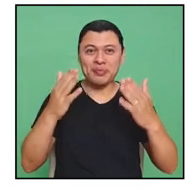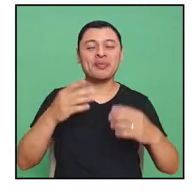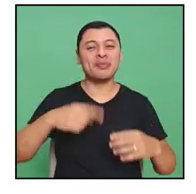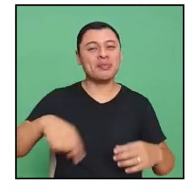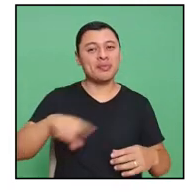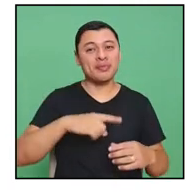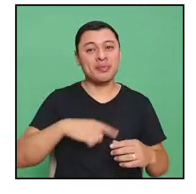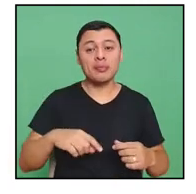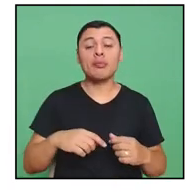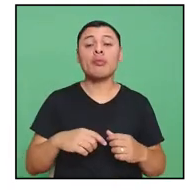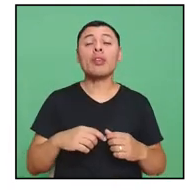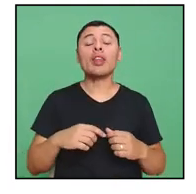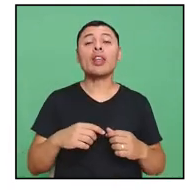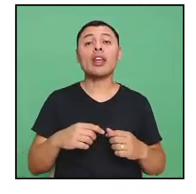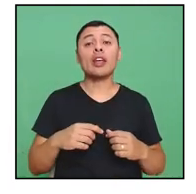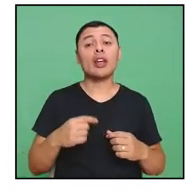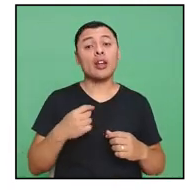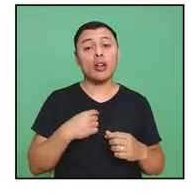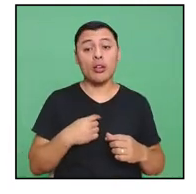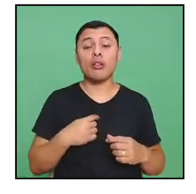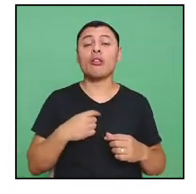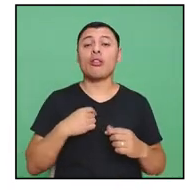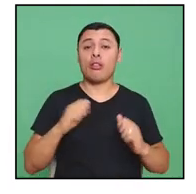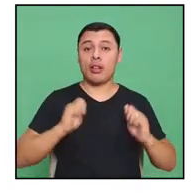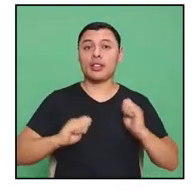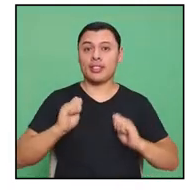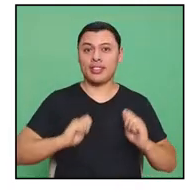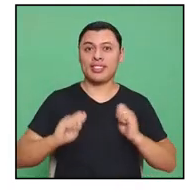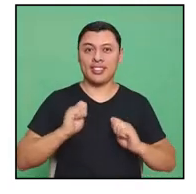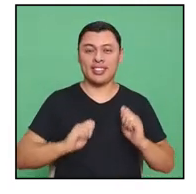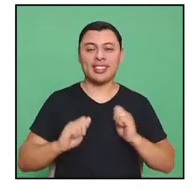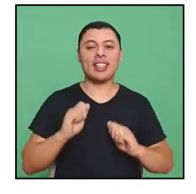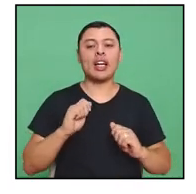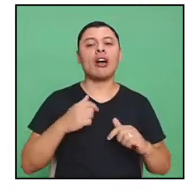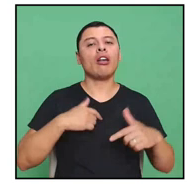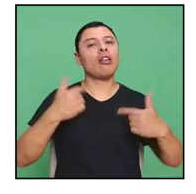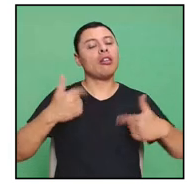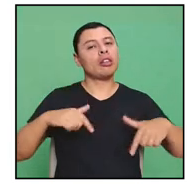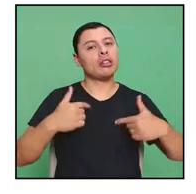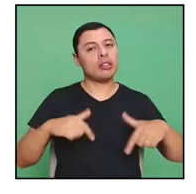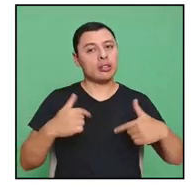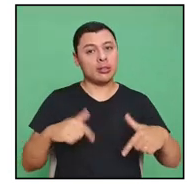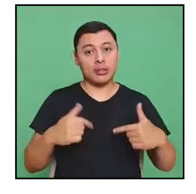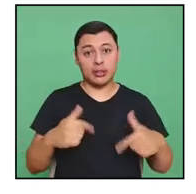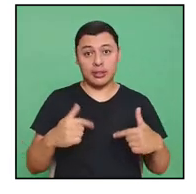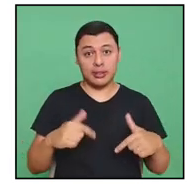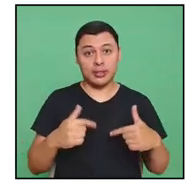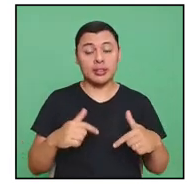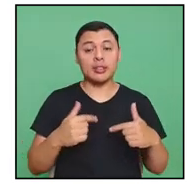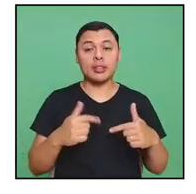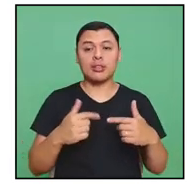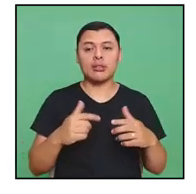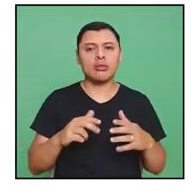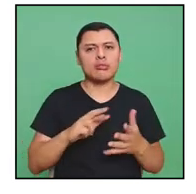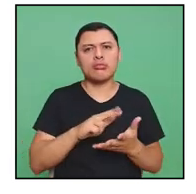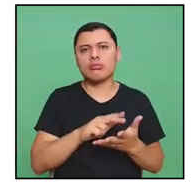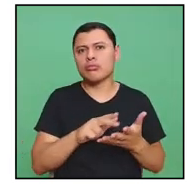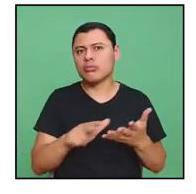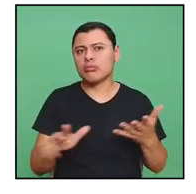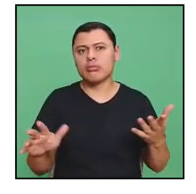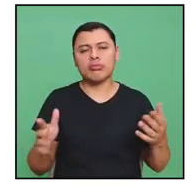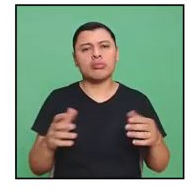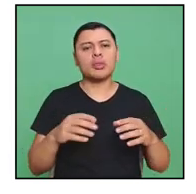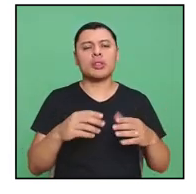gente. Eu sou artista e trabalho com várias mídias: